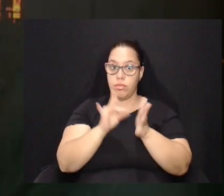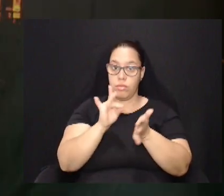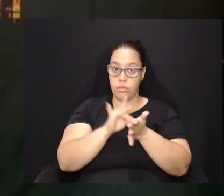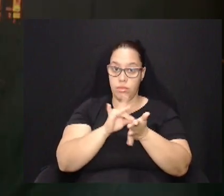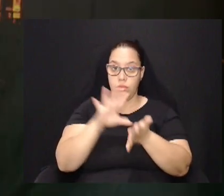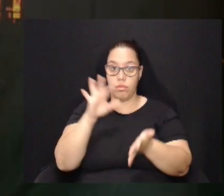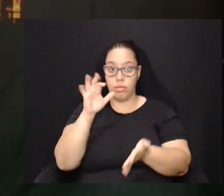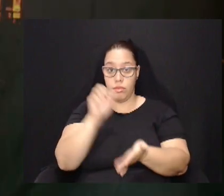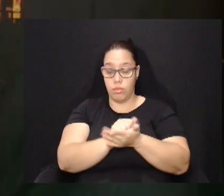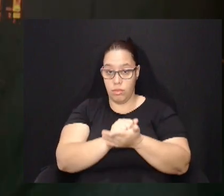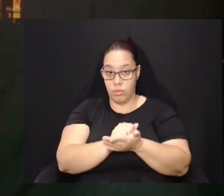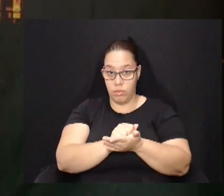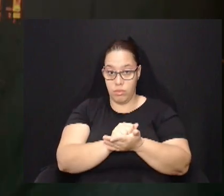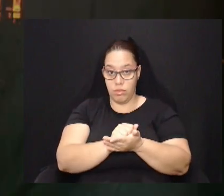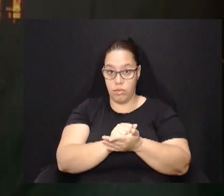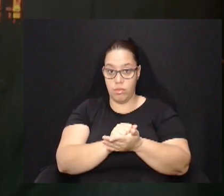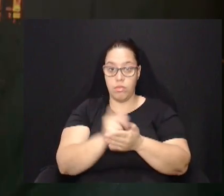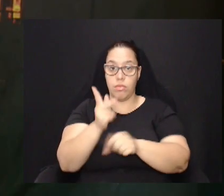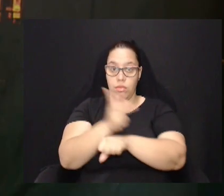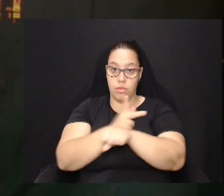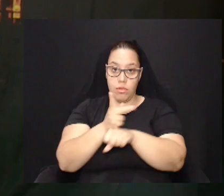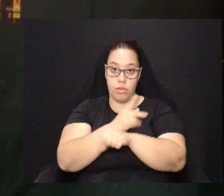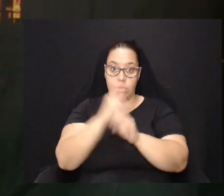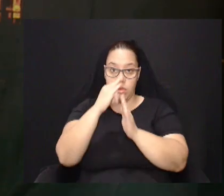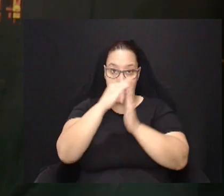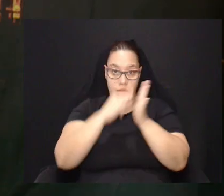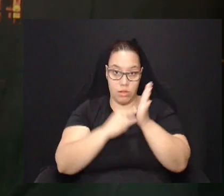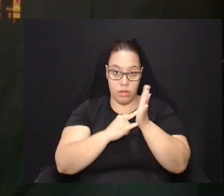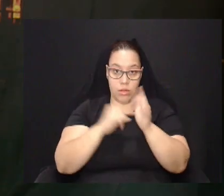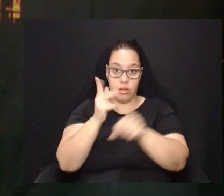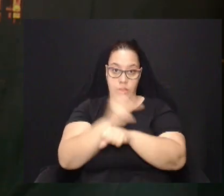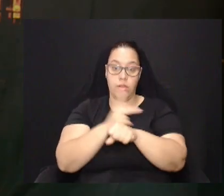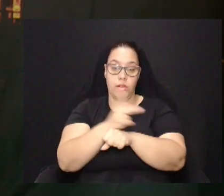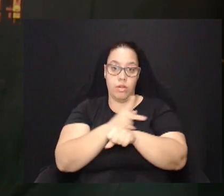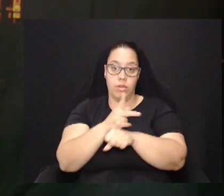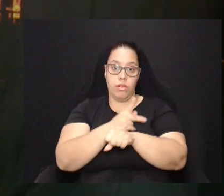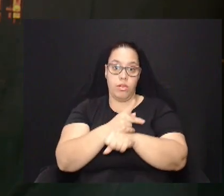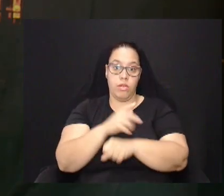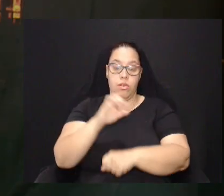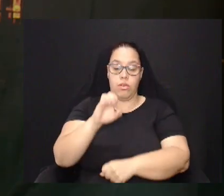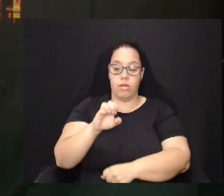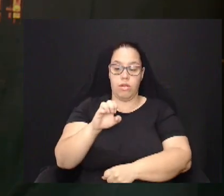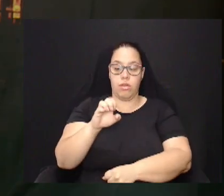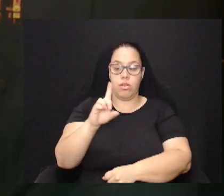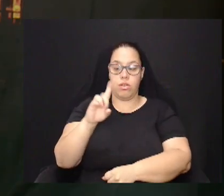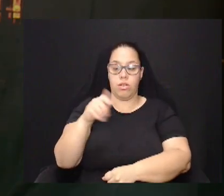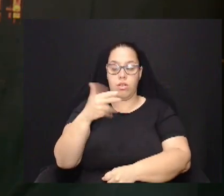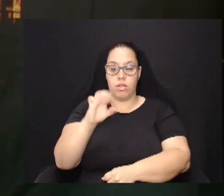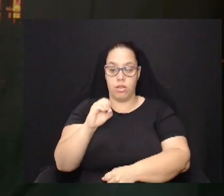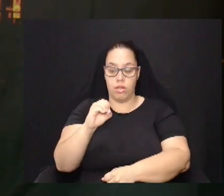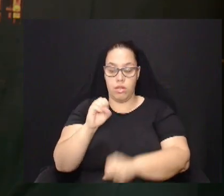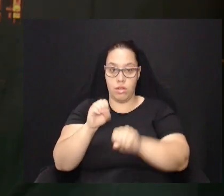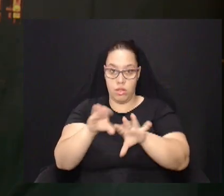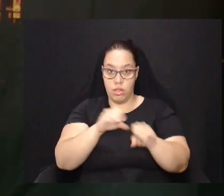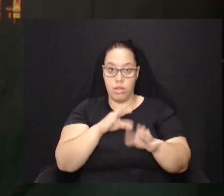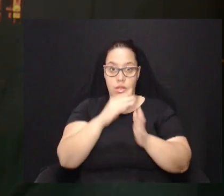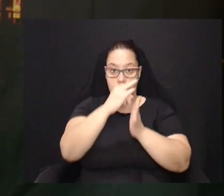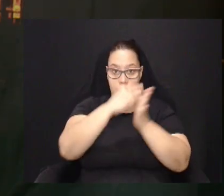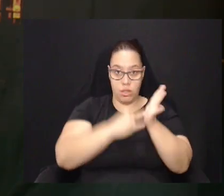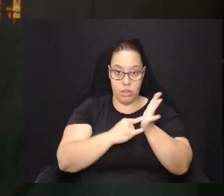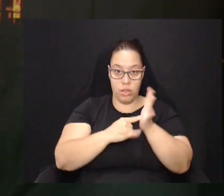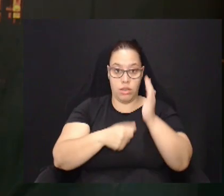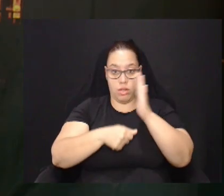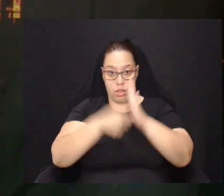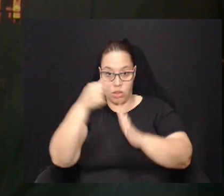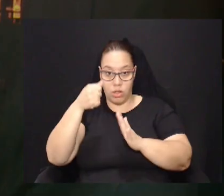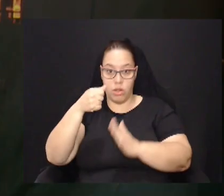Para achar os formulários, é só você procurar no portal da Educação, tá? Por Formulários Primeira Nota.